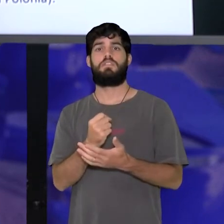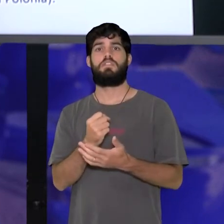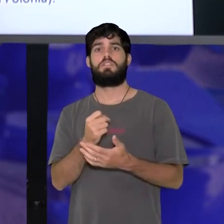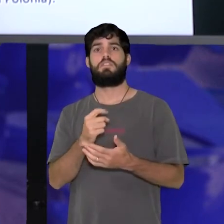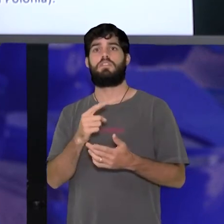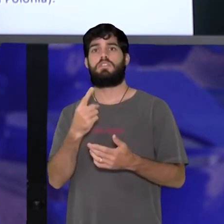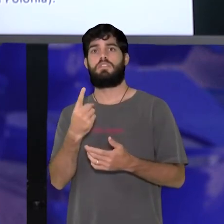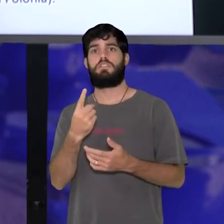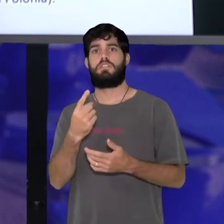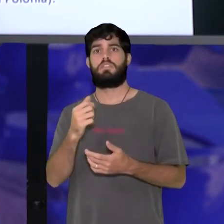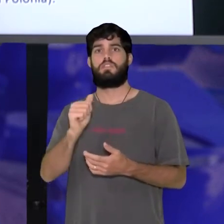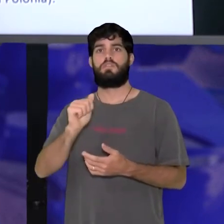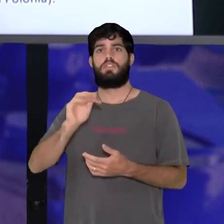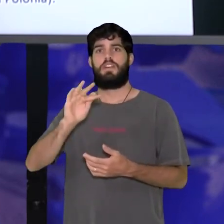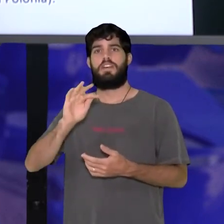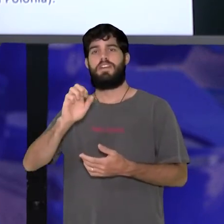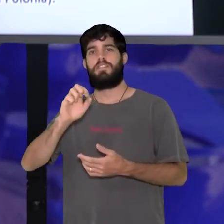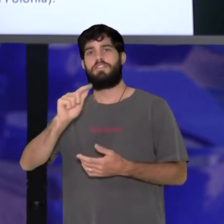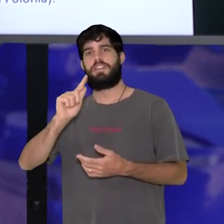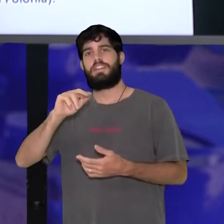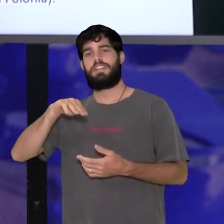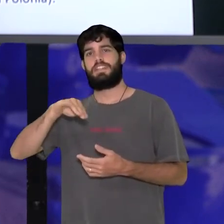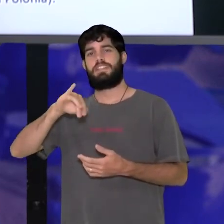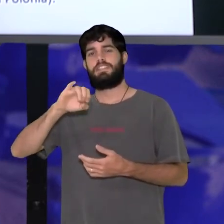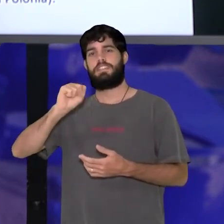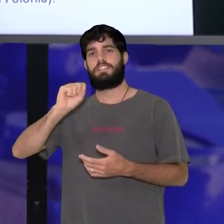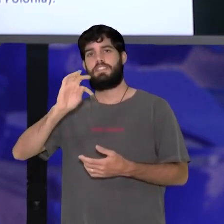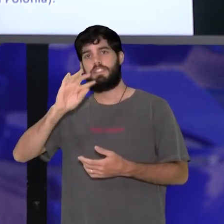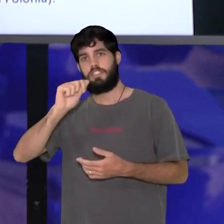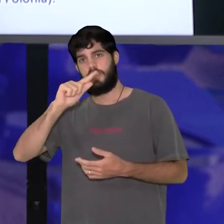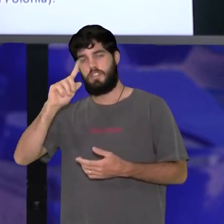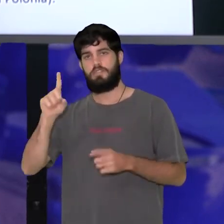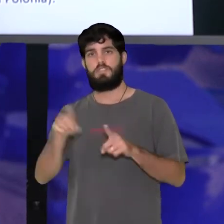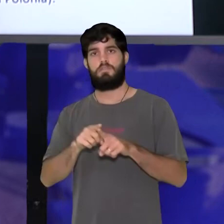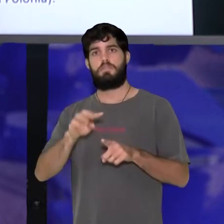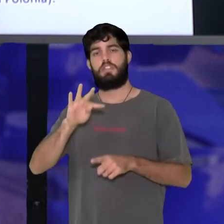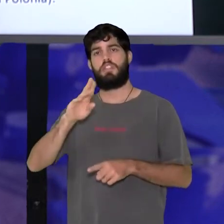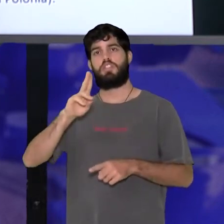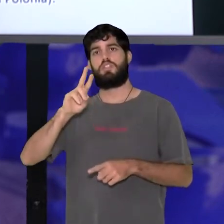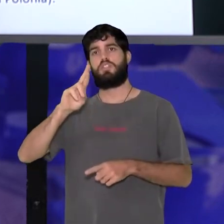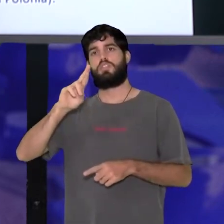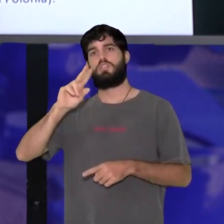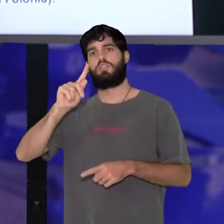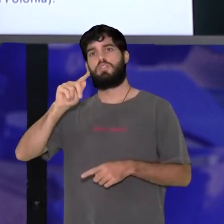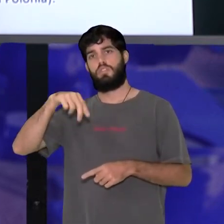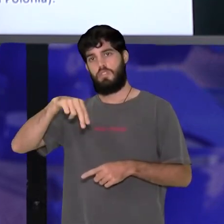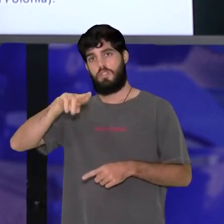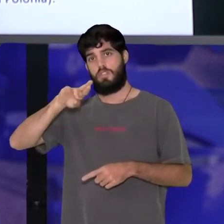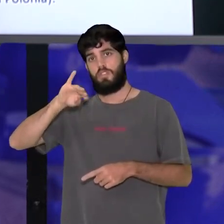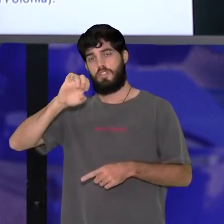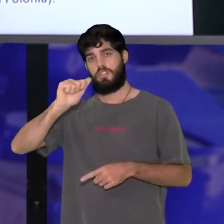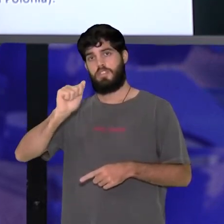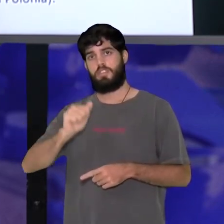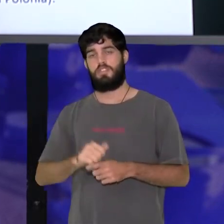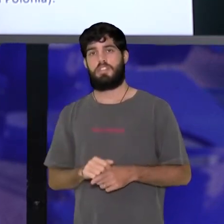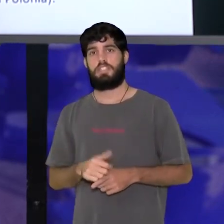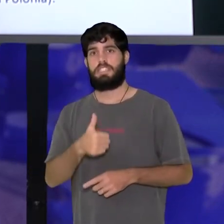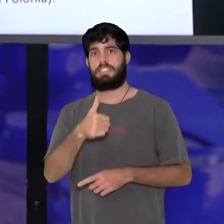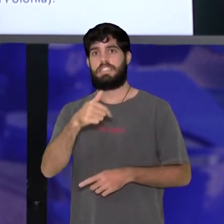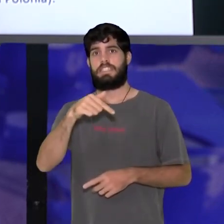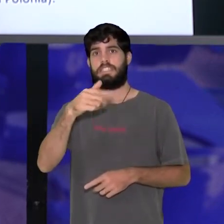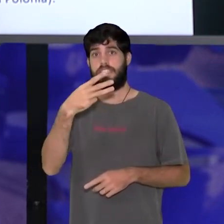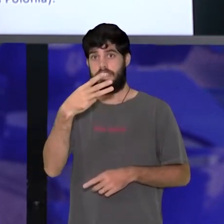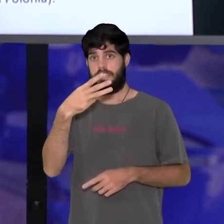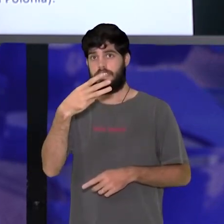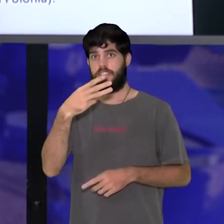mísseis do Afeganistão e da Turquia. E aí a negociação estendeu-se por 13